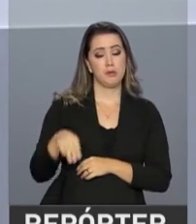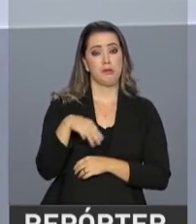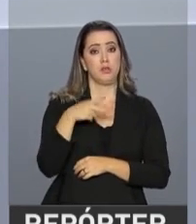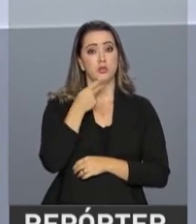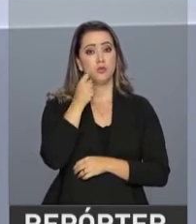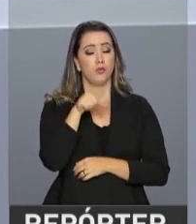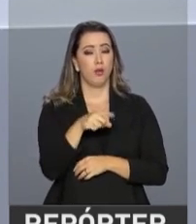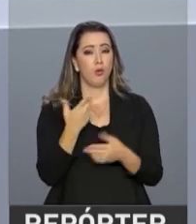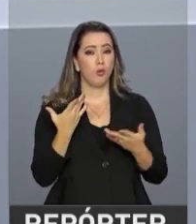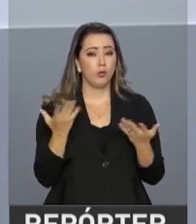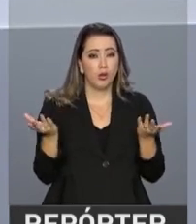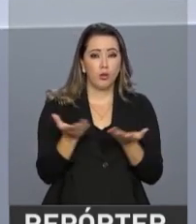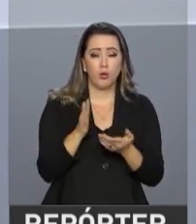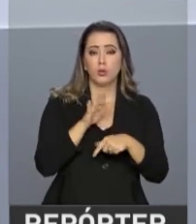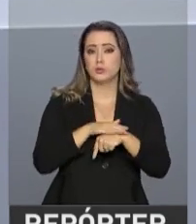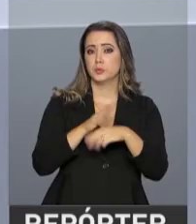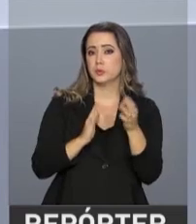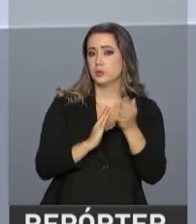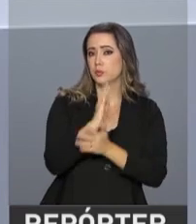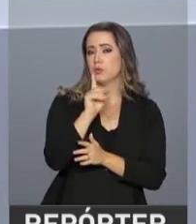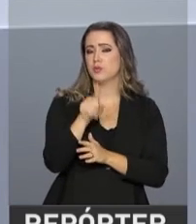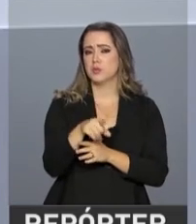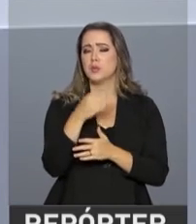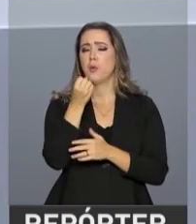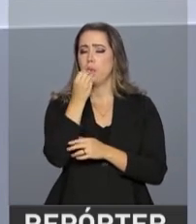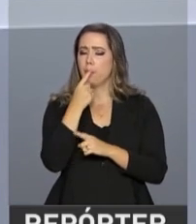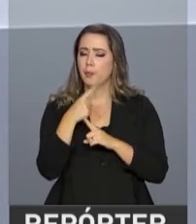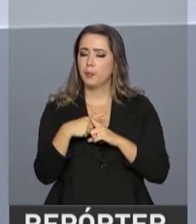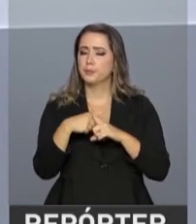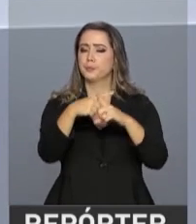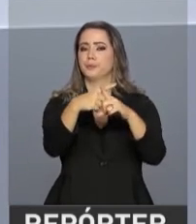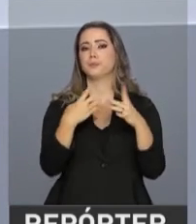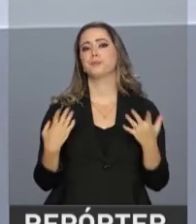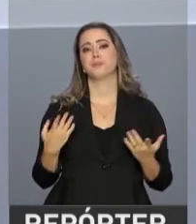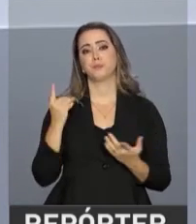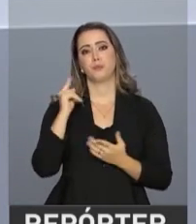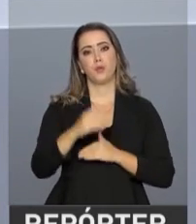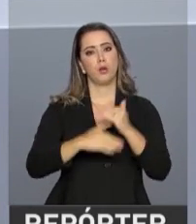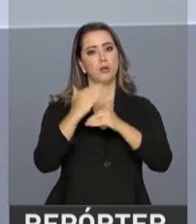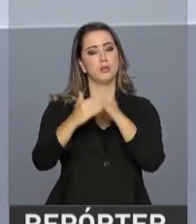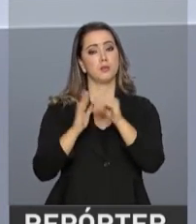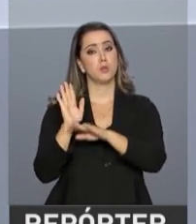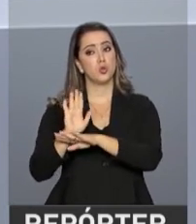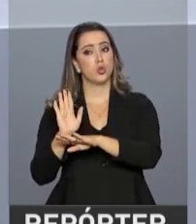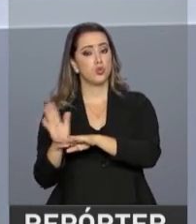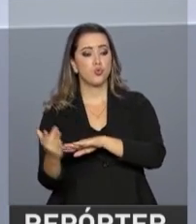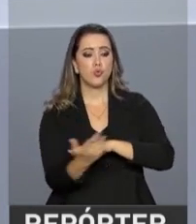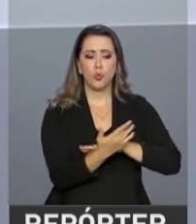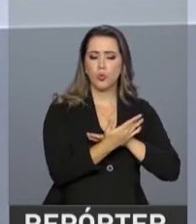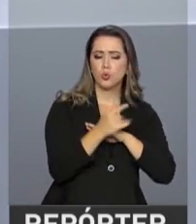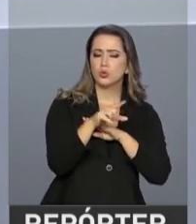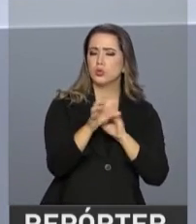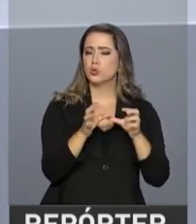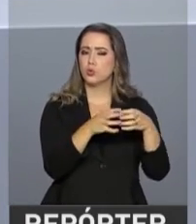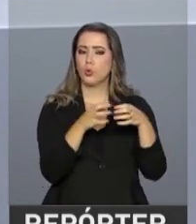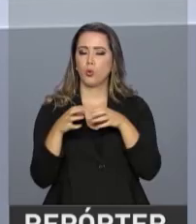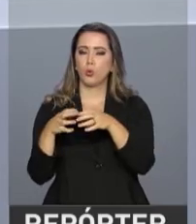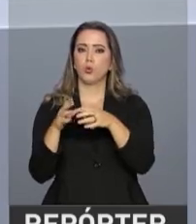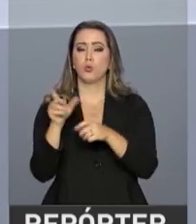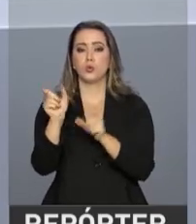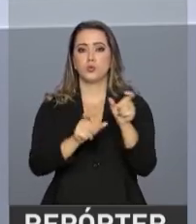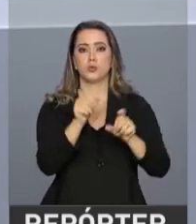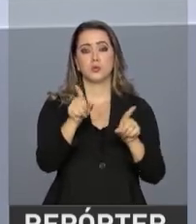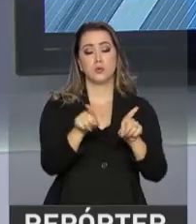marun avaliou que o cenário para aprovação é cada vez mais positivo tanto pelo crescimento de apoio de parlamentares como pelo apoio da